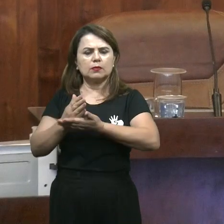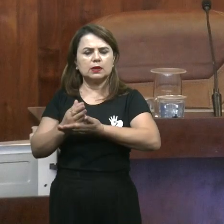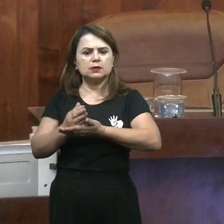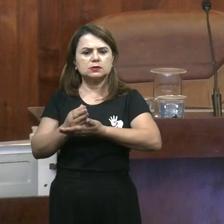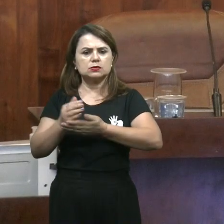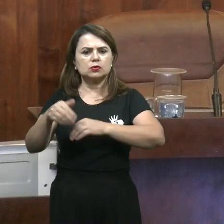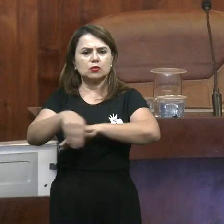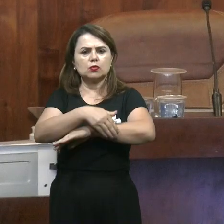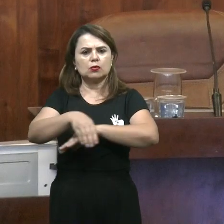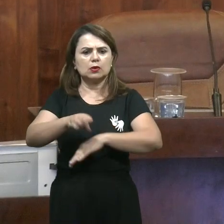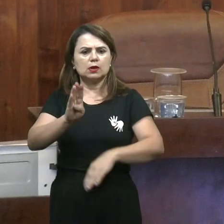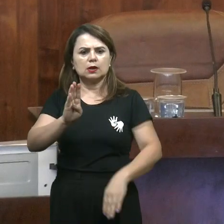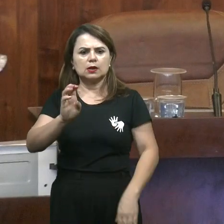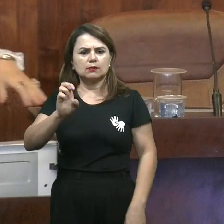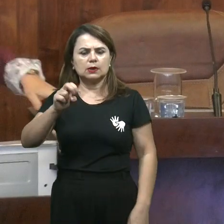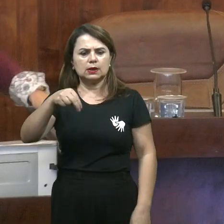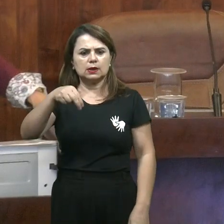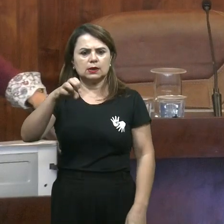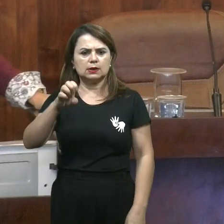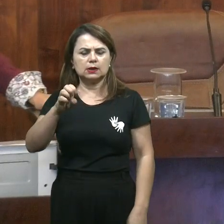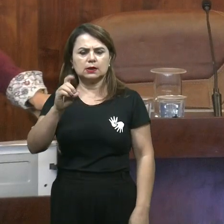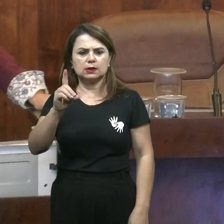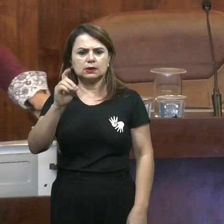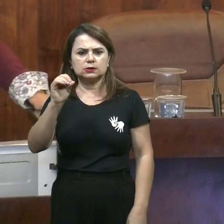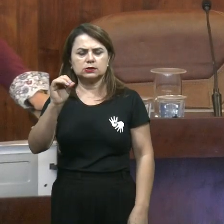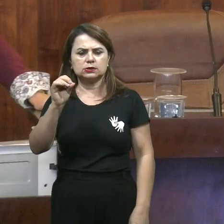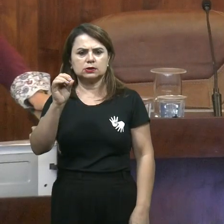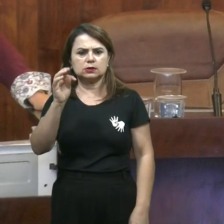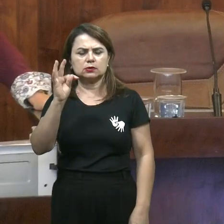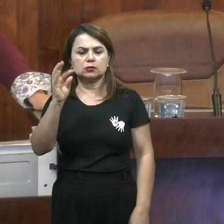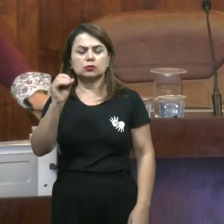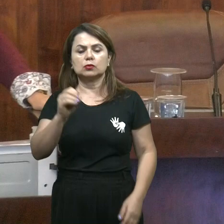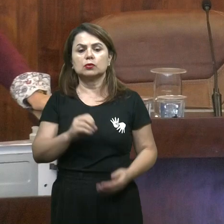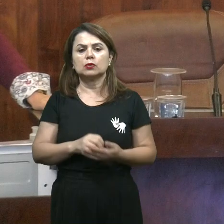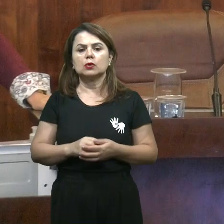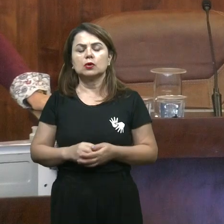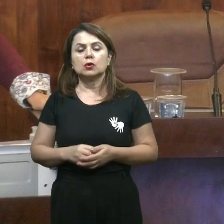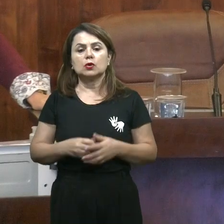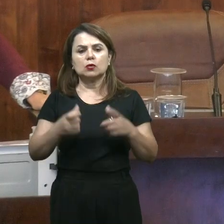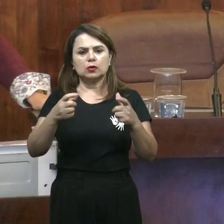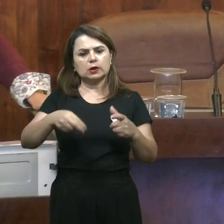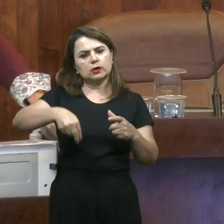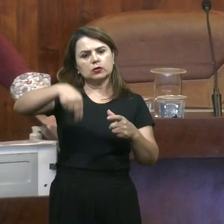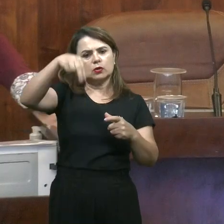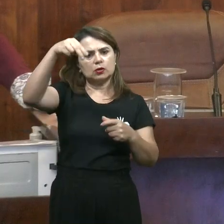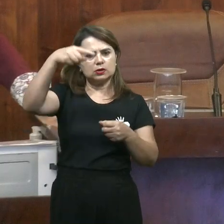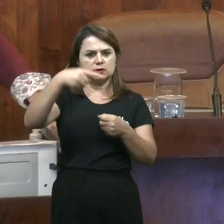Entrada e saída de alunos do Colégio Fundação Bradesco na região norte da cidade.